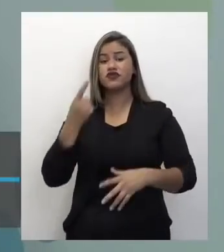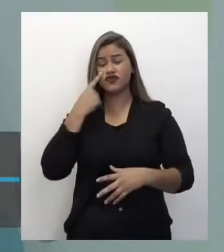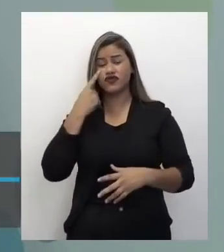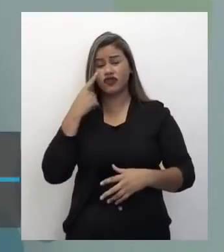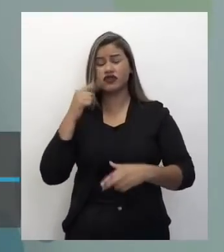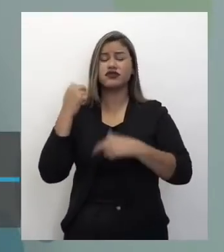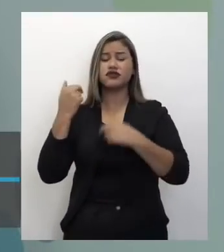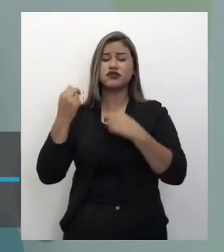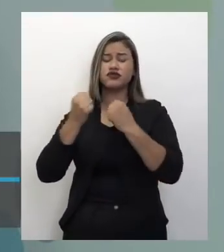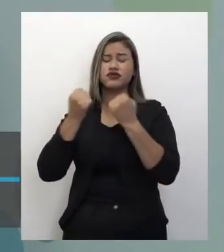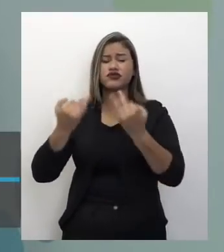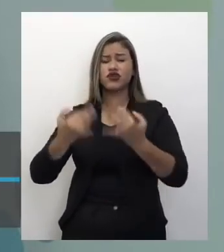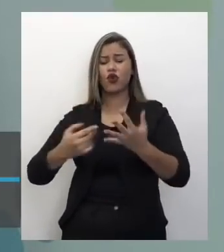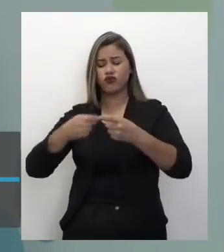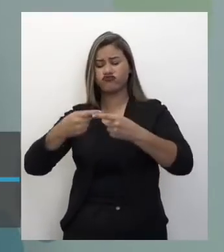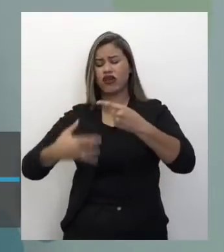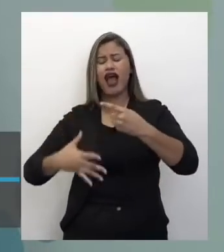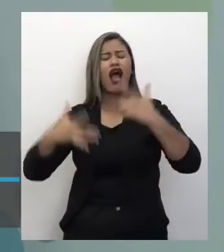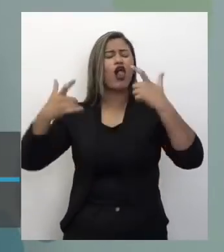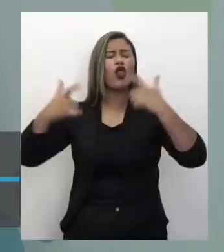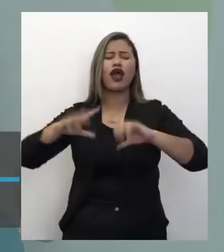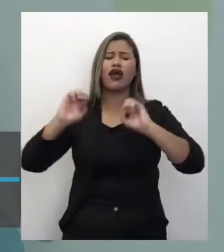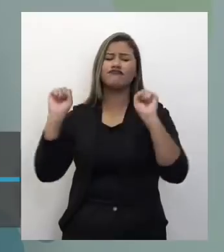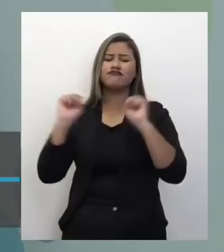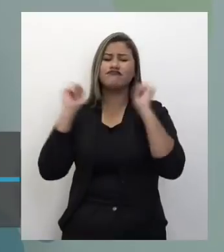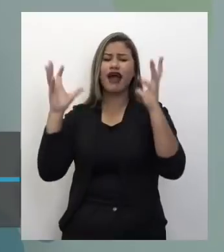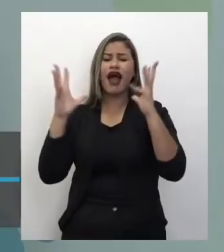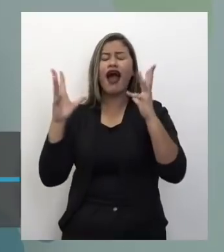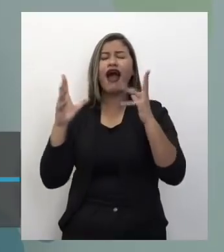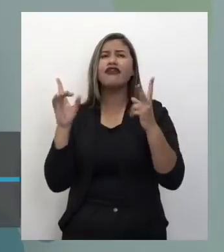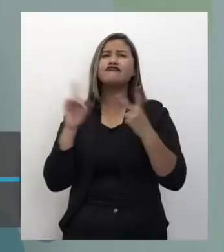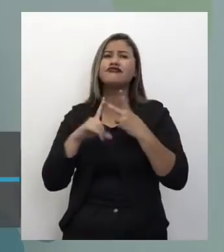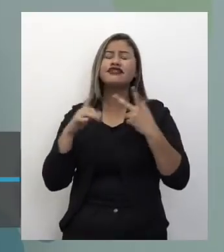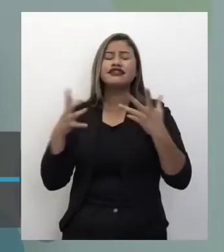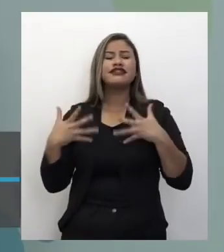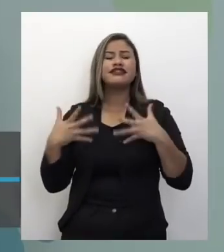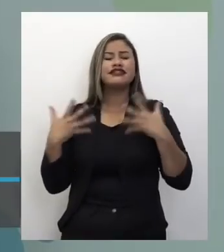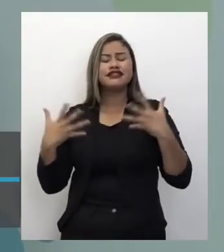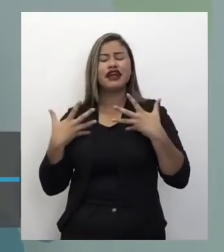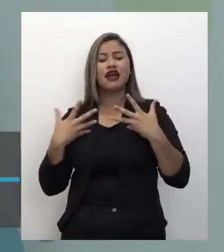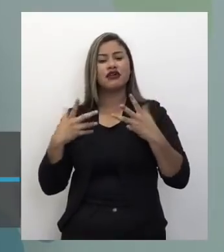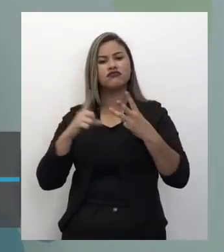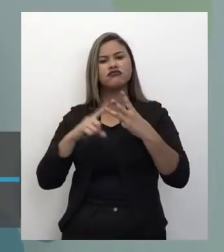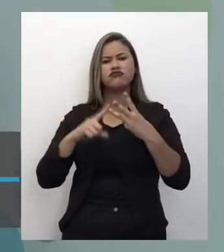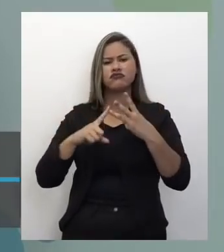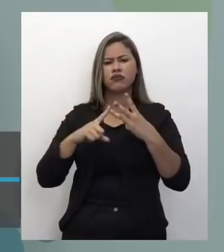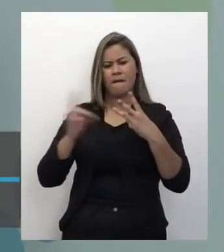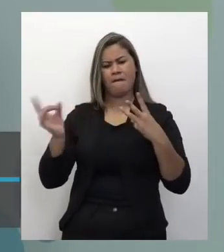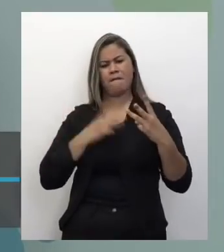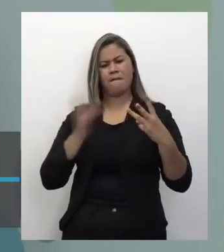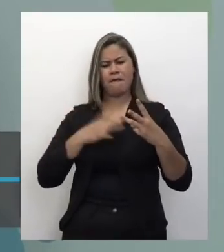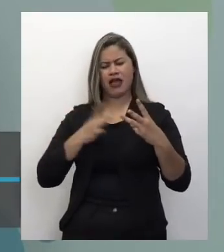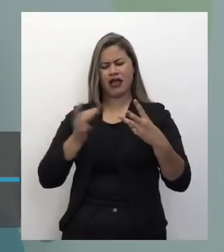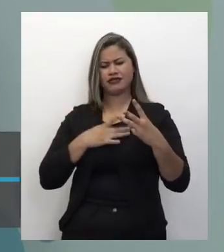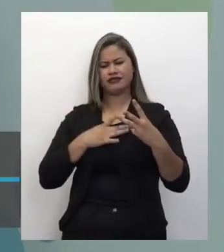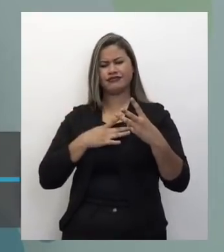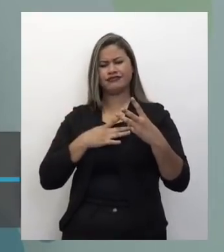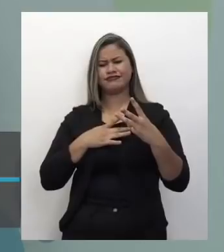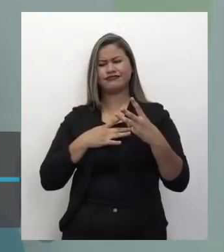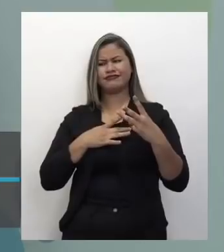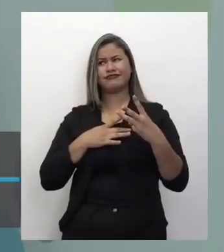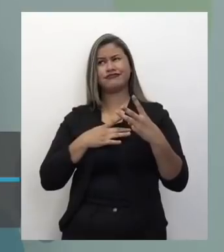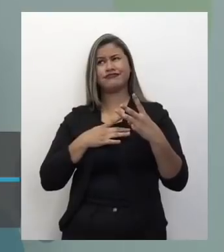É divertido, é um lugar mágico. E aí uma aluna falou assim, é um lugar que dá medo. É muito legal quando